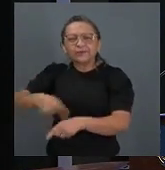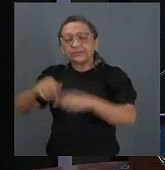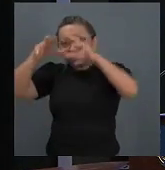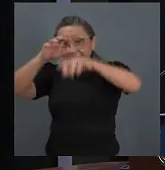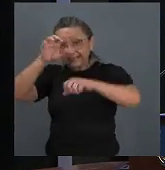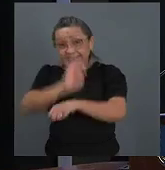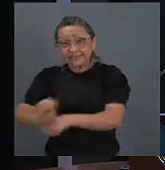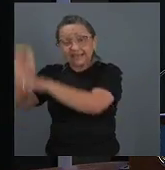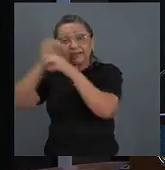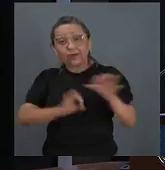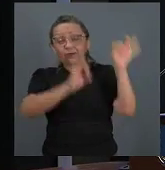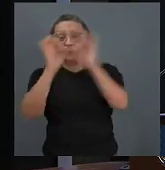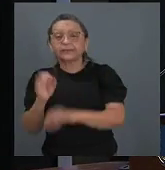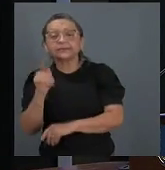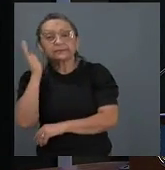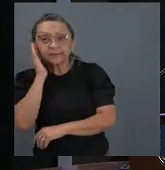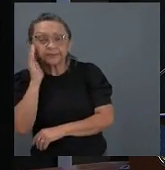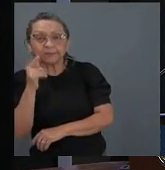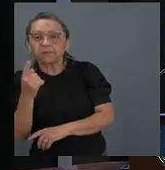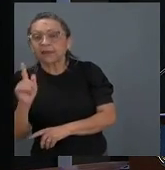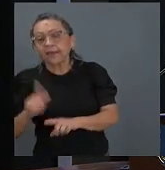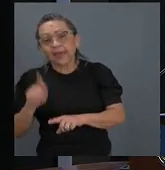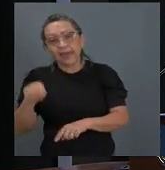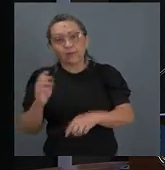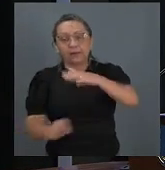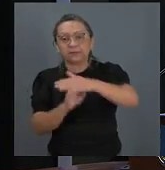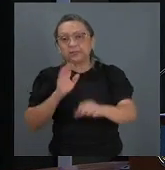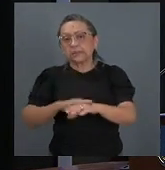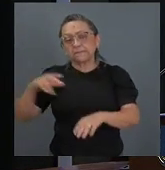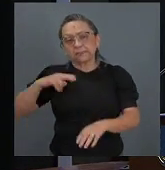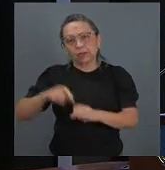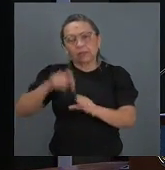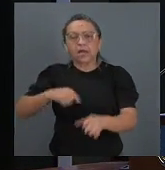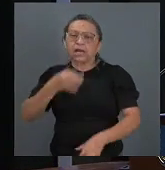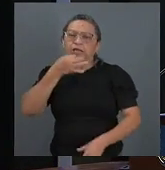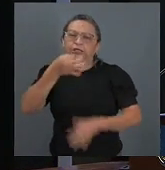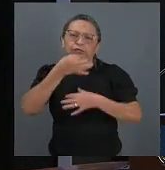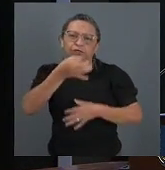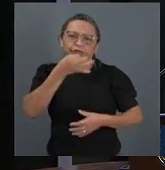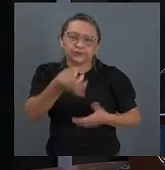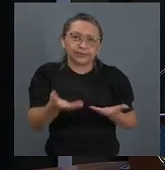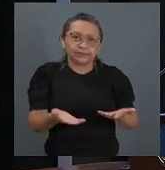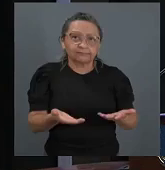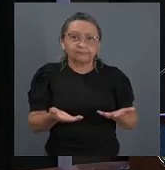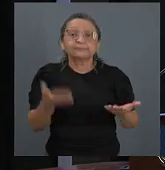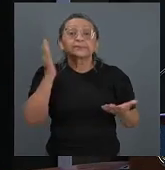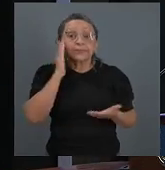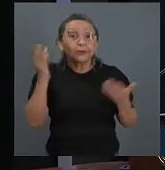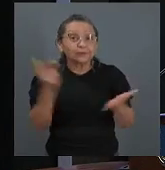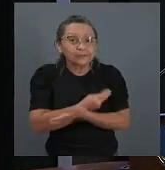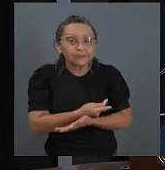também. Simplesmente por ser um veículo independente que critica, está